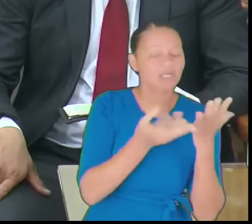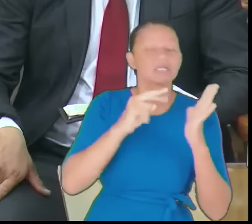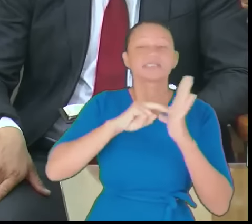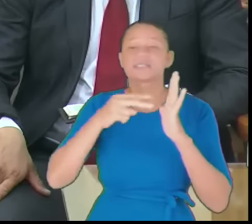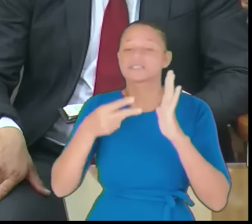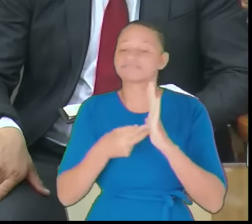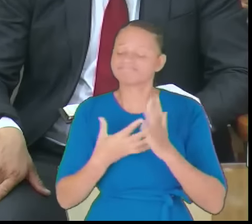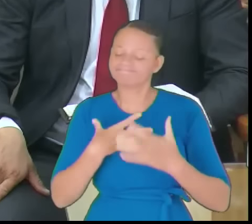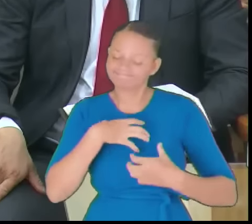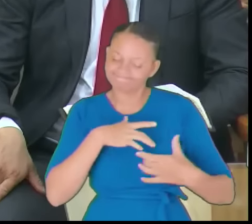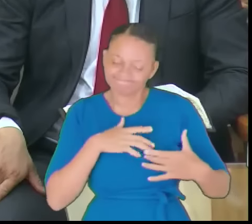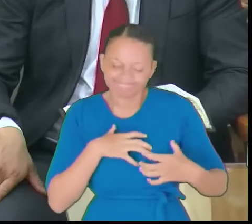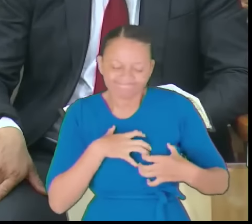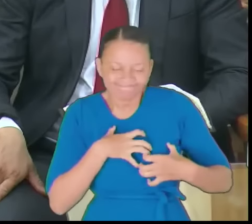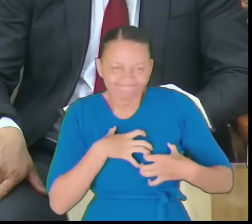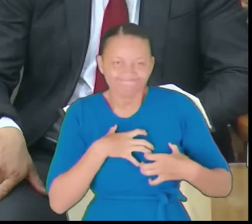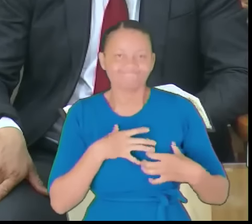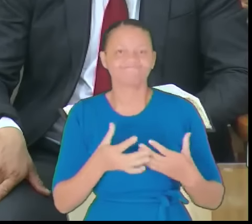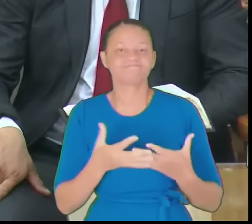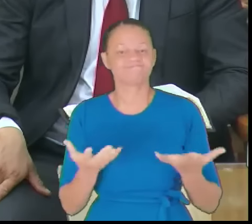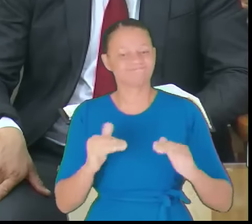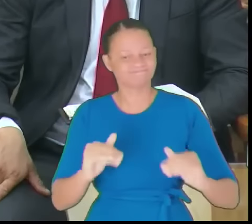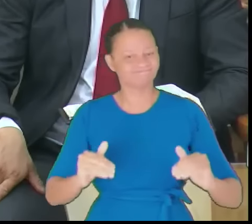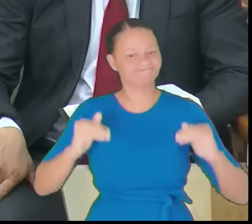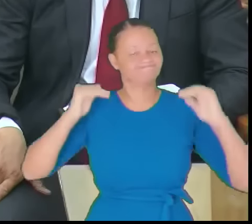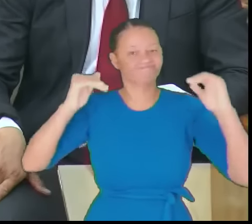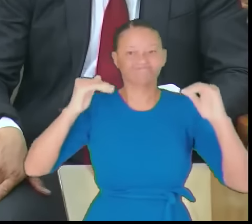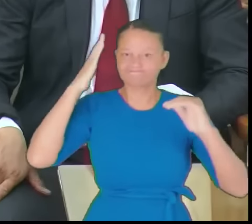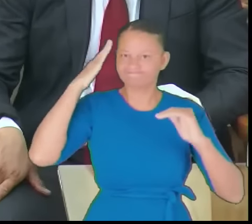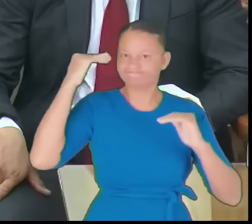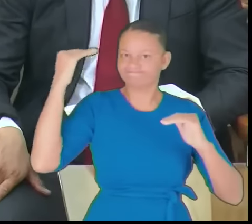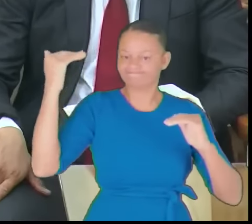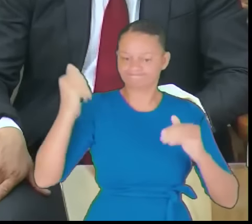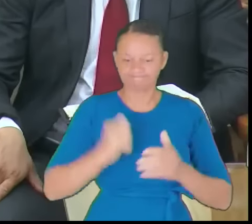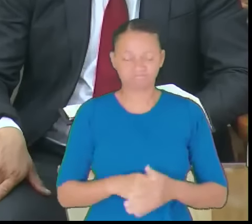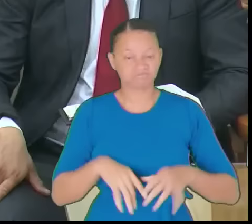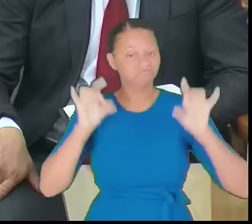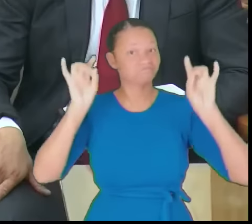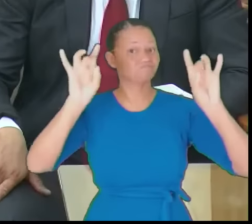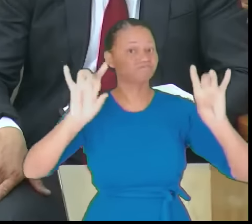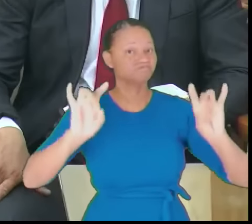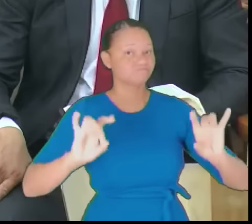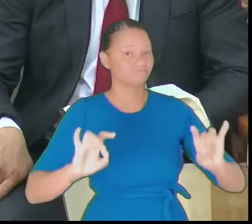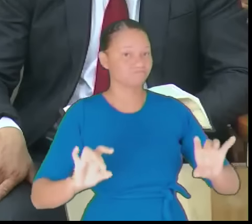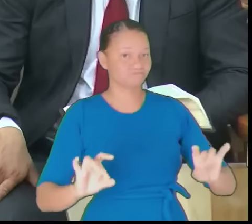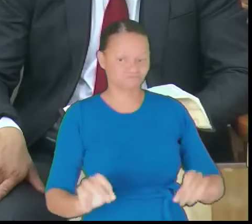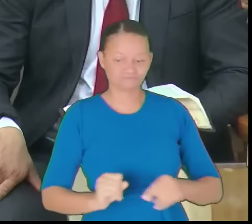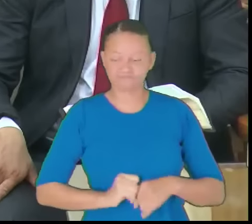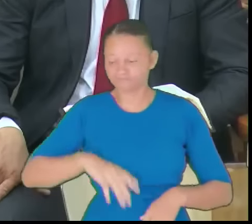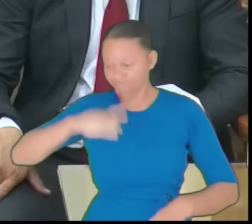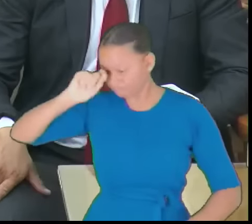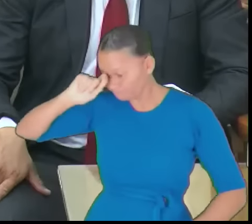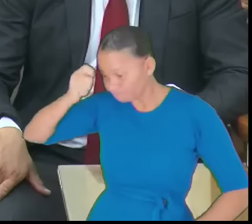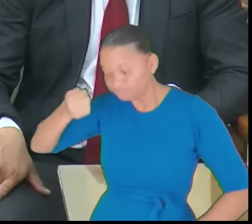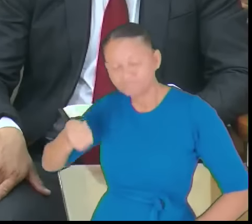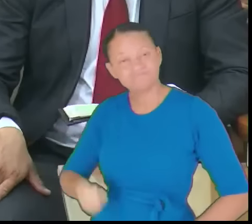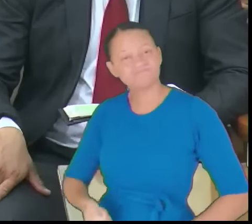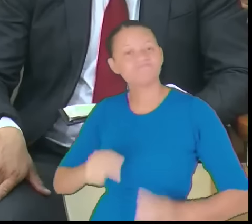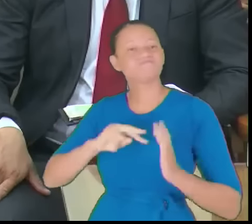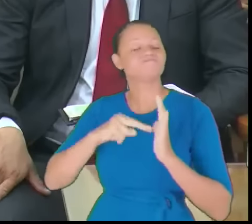estima, significa alta reputação, significa ilustre, significa honrável,